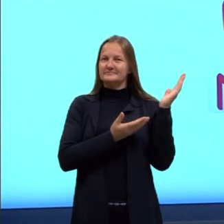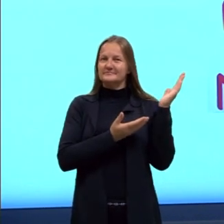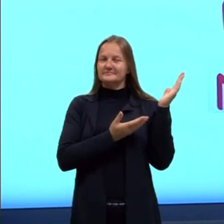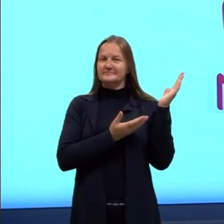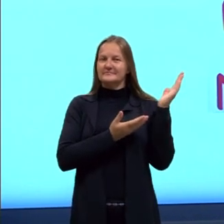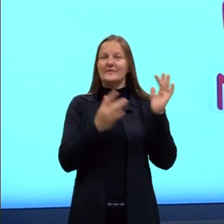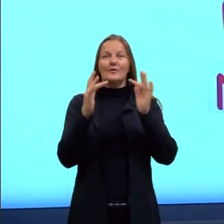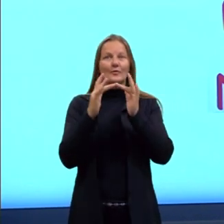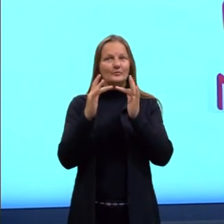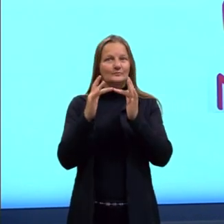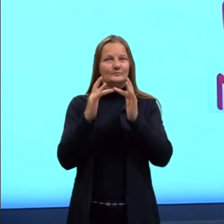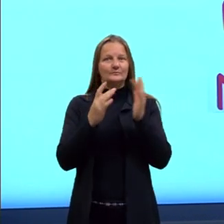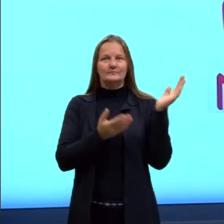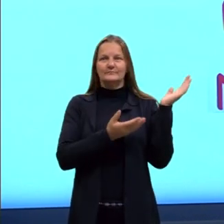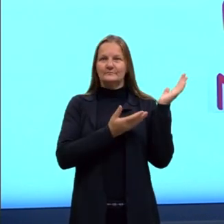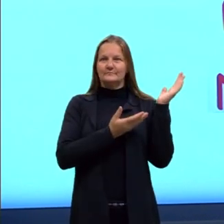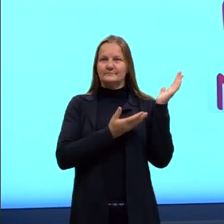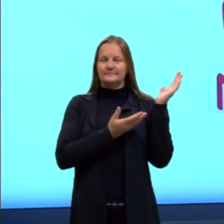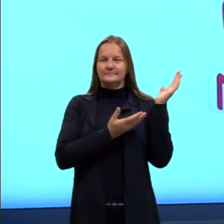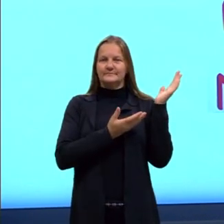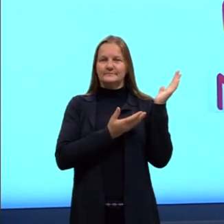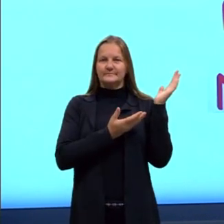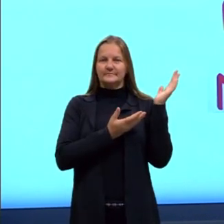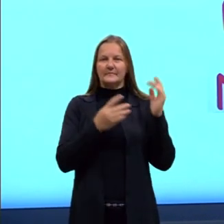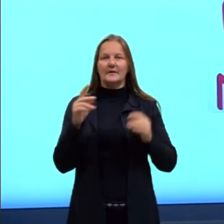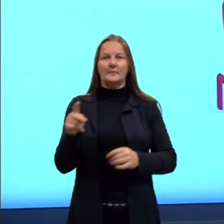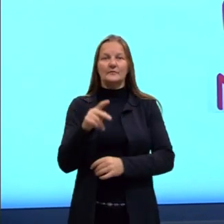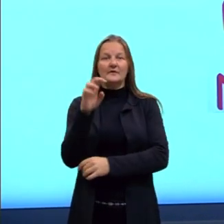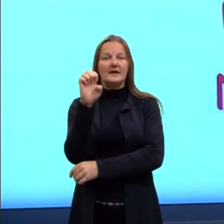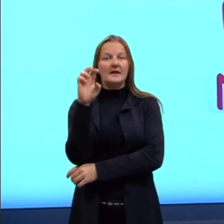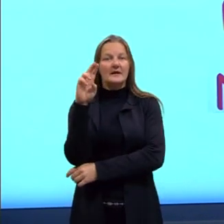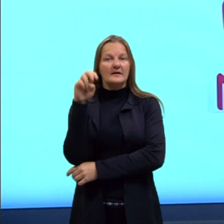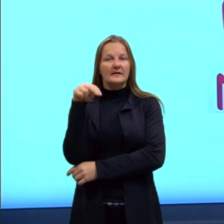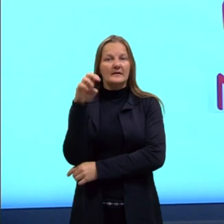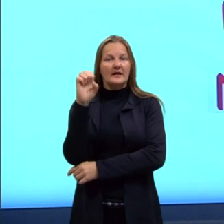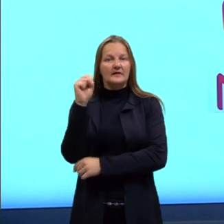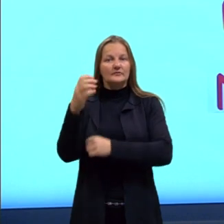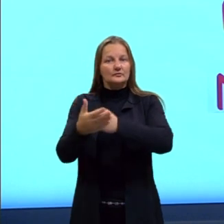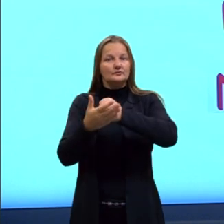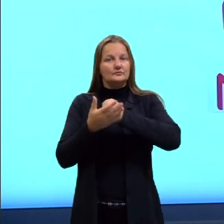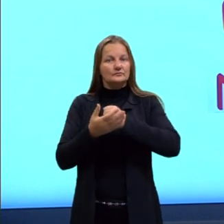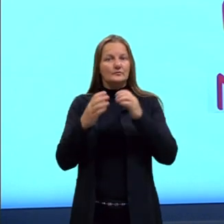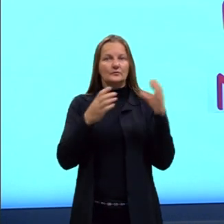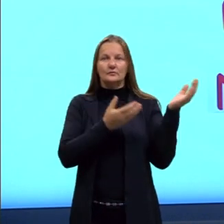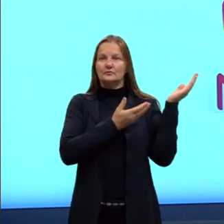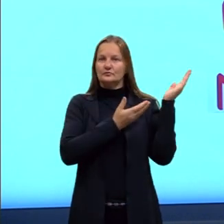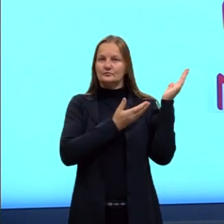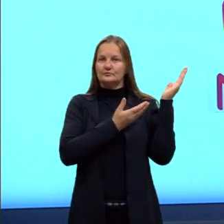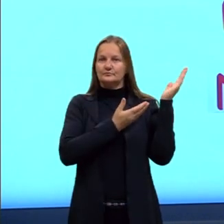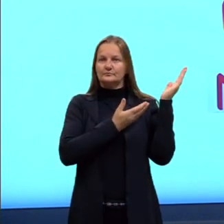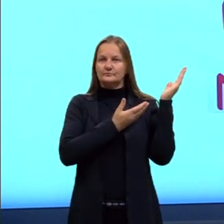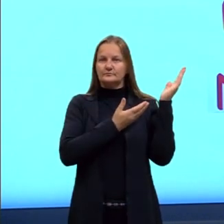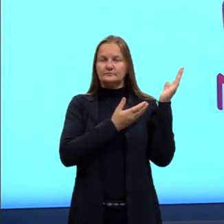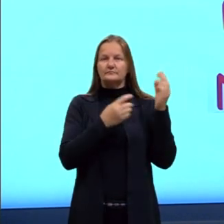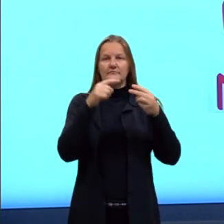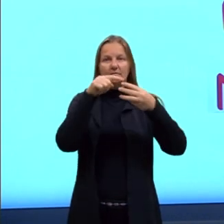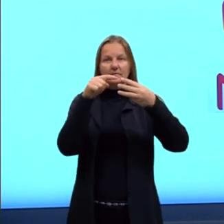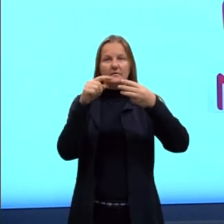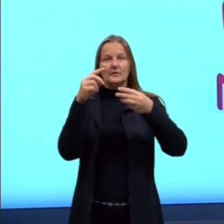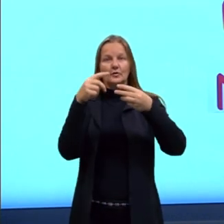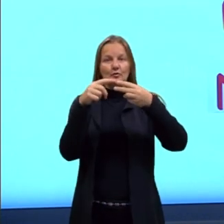os nossos contatos né aqui então no meu colega o professor Ernesto Luiz Douglas Rubio Professor spray né